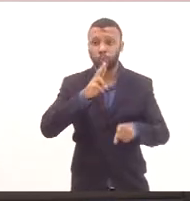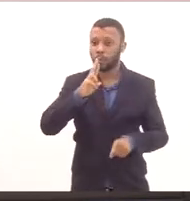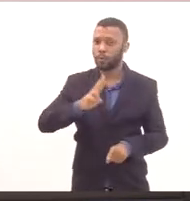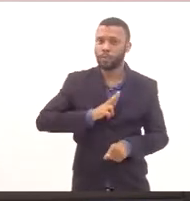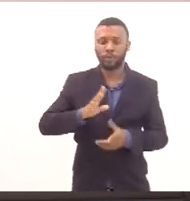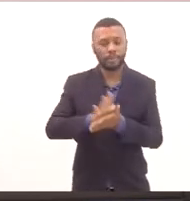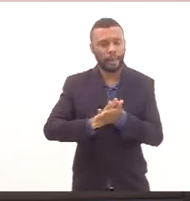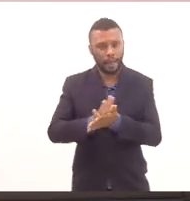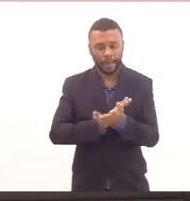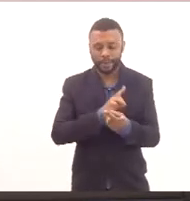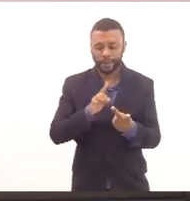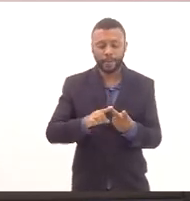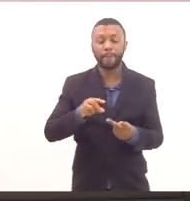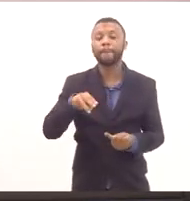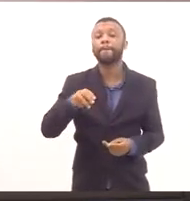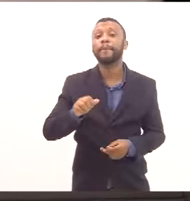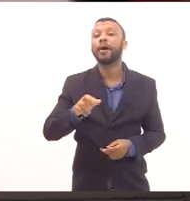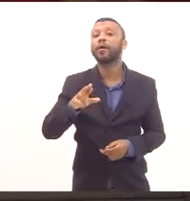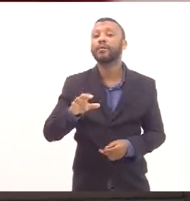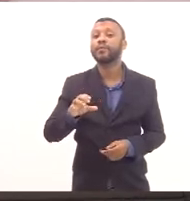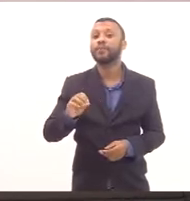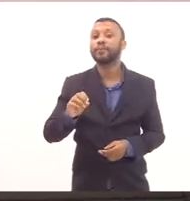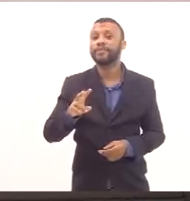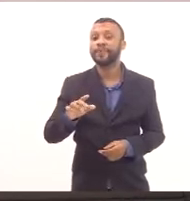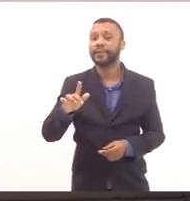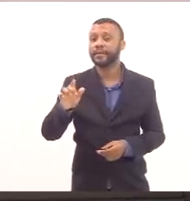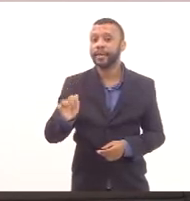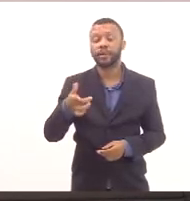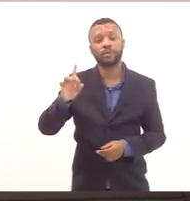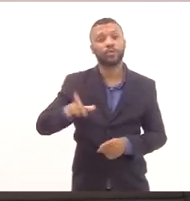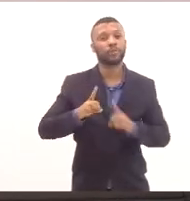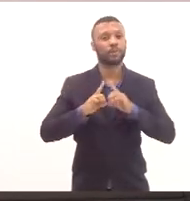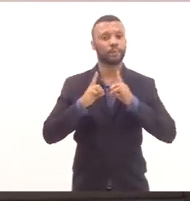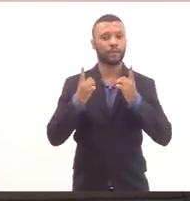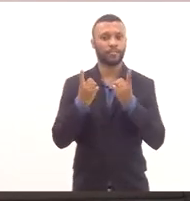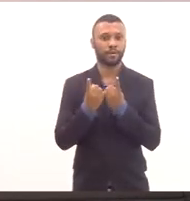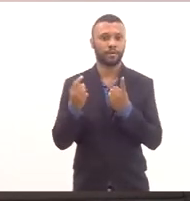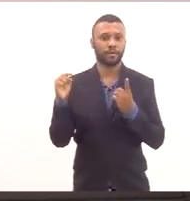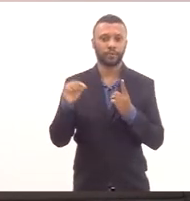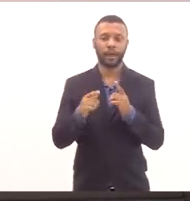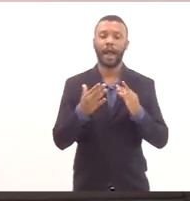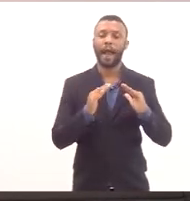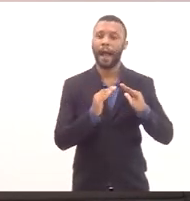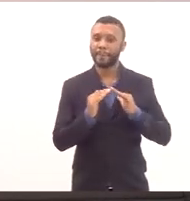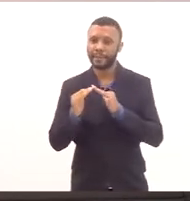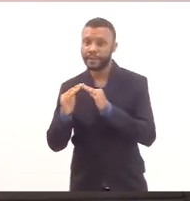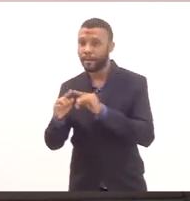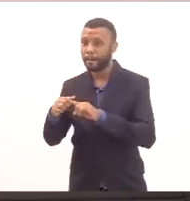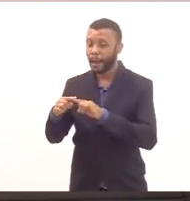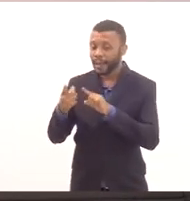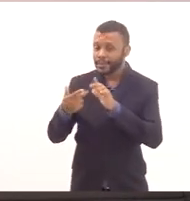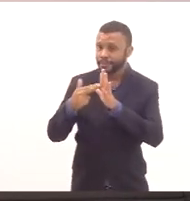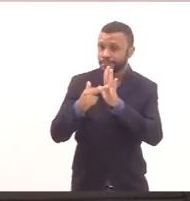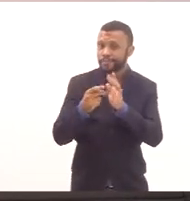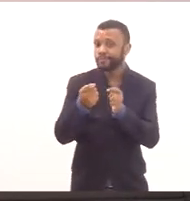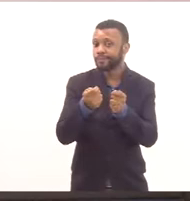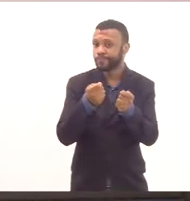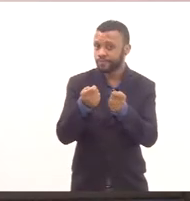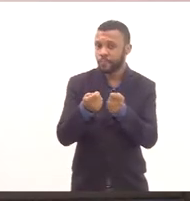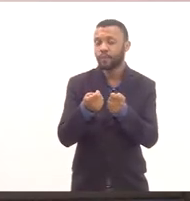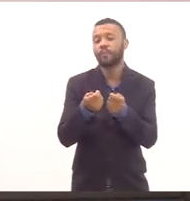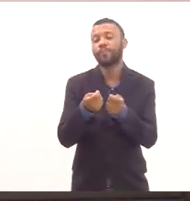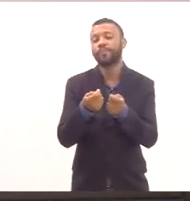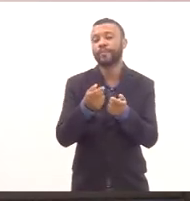se o Maurício Veiga diretor departamento de habitação e regularização fundiária da